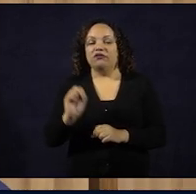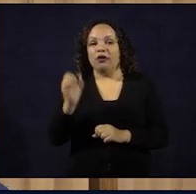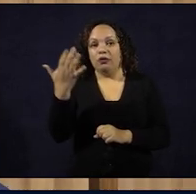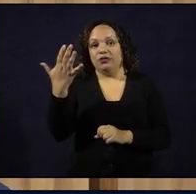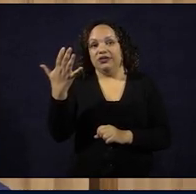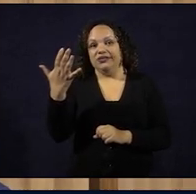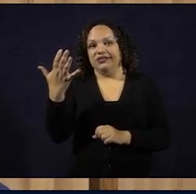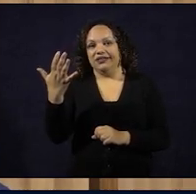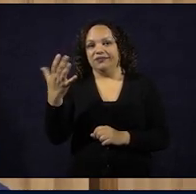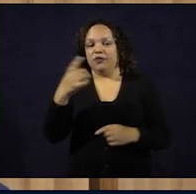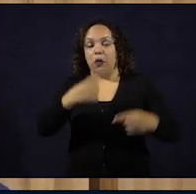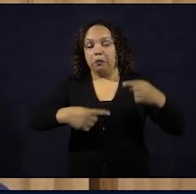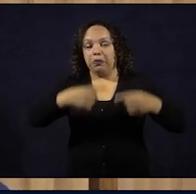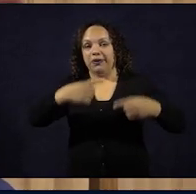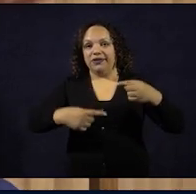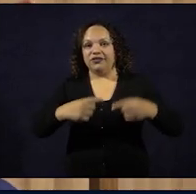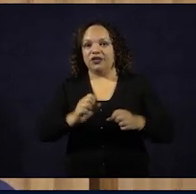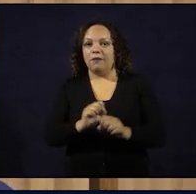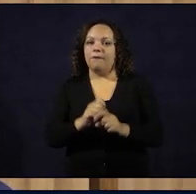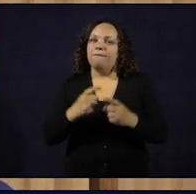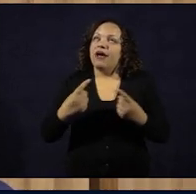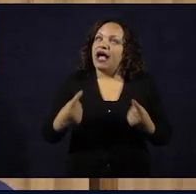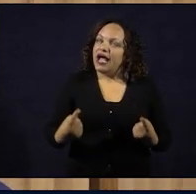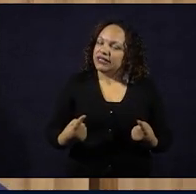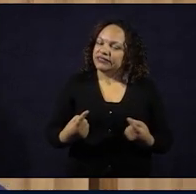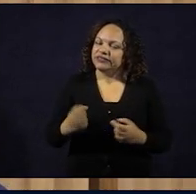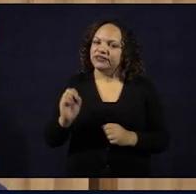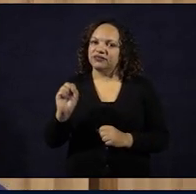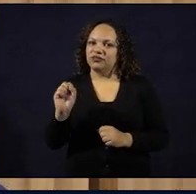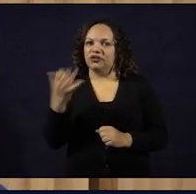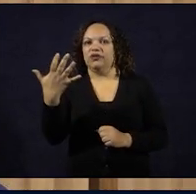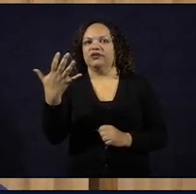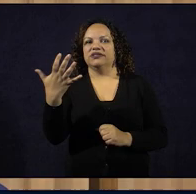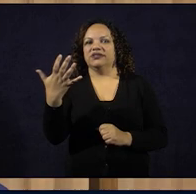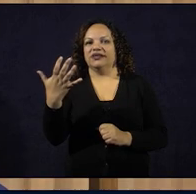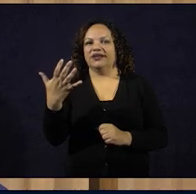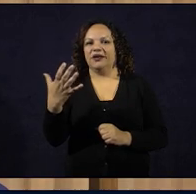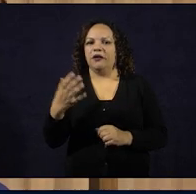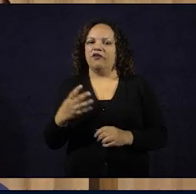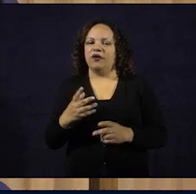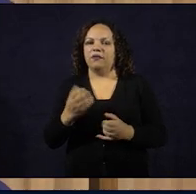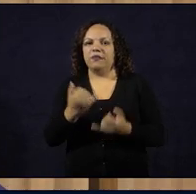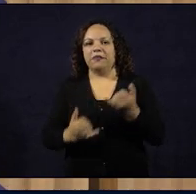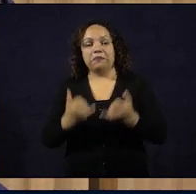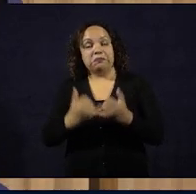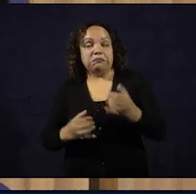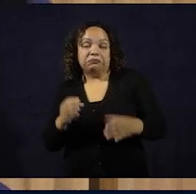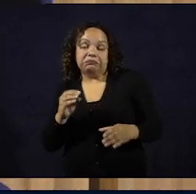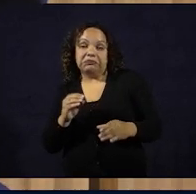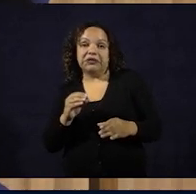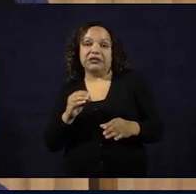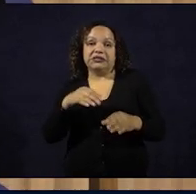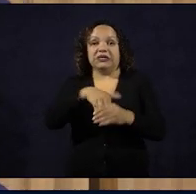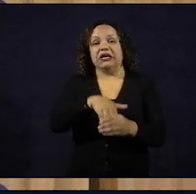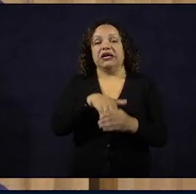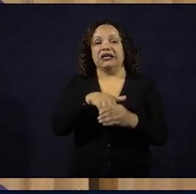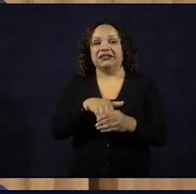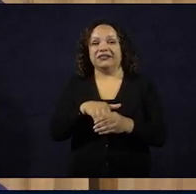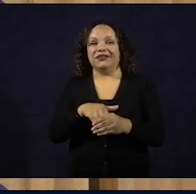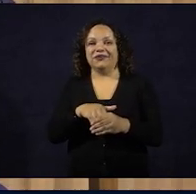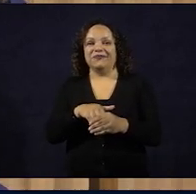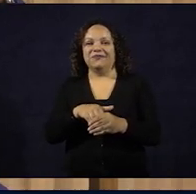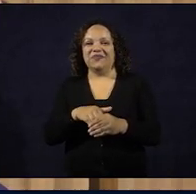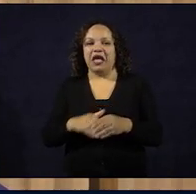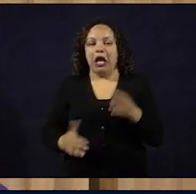que vai acontecer é mas eu acho que quando acontecer é mais ou menos como uma eleição né no Brasil nos Estados Unidos sempre o grau de